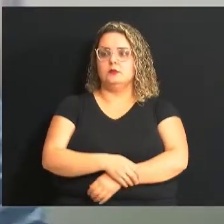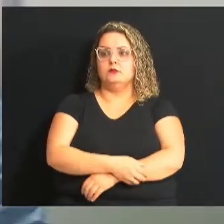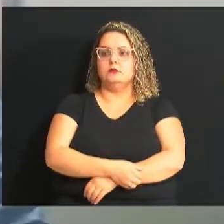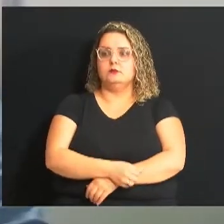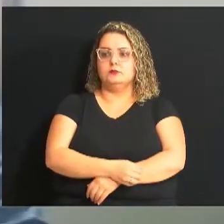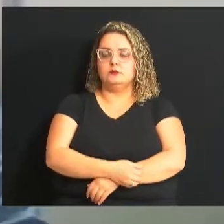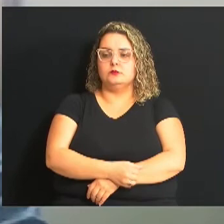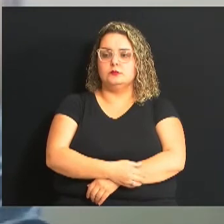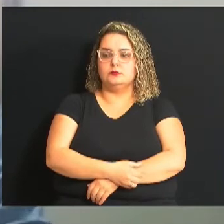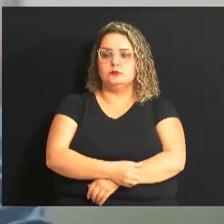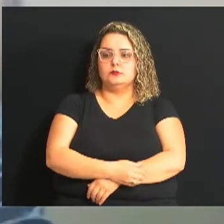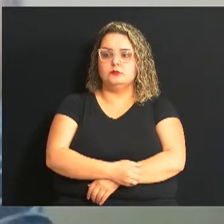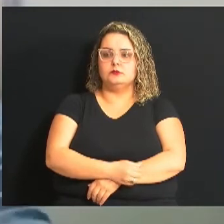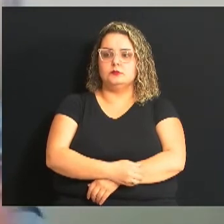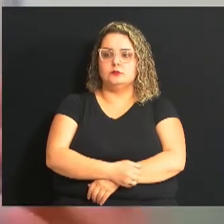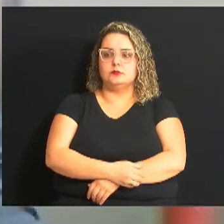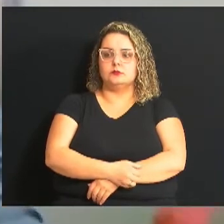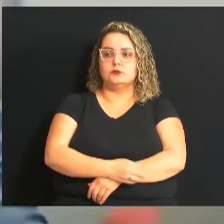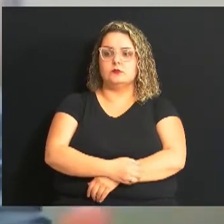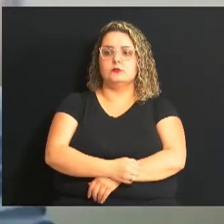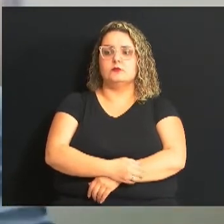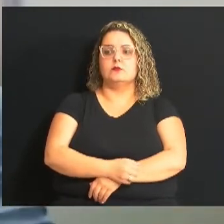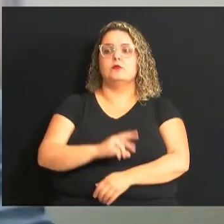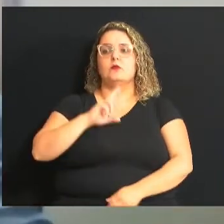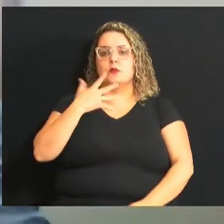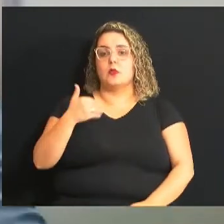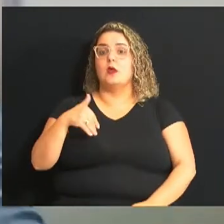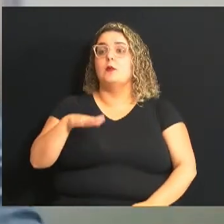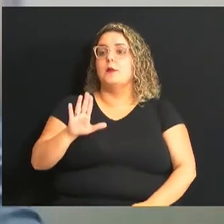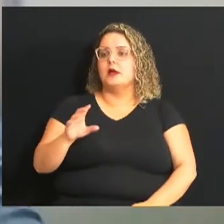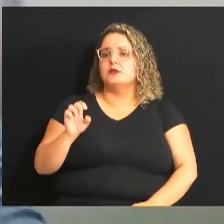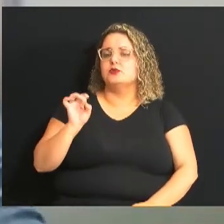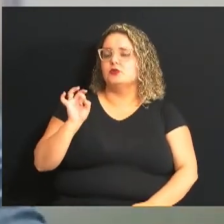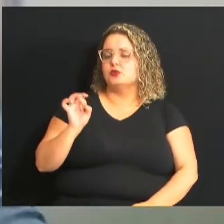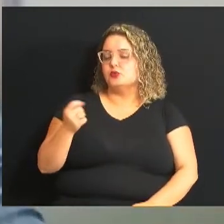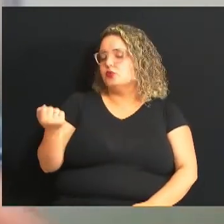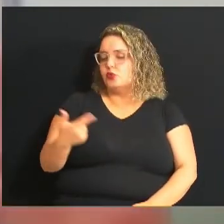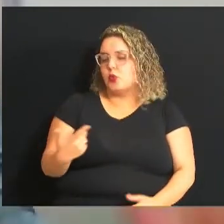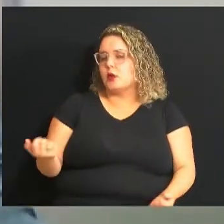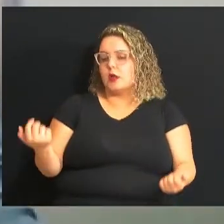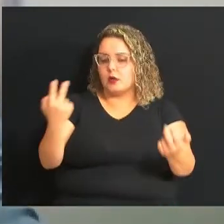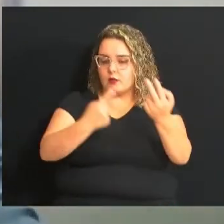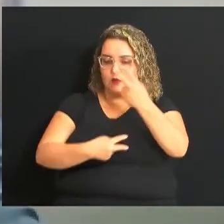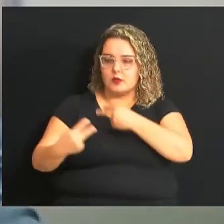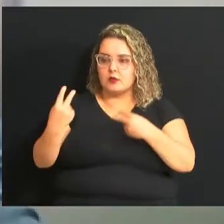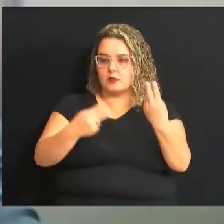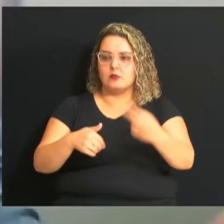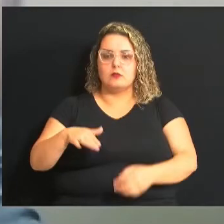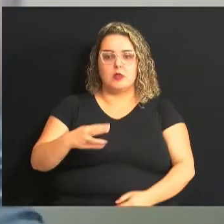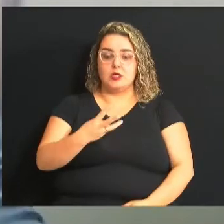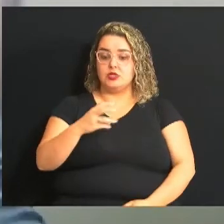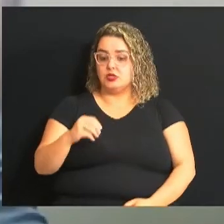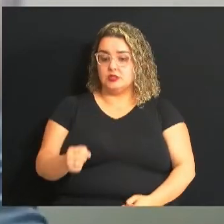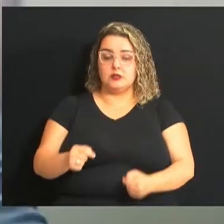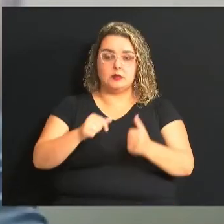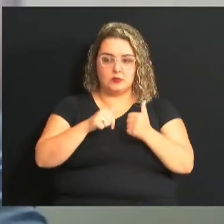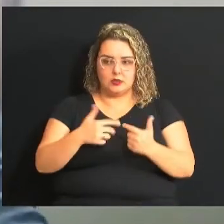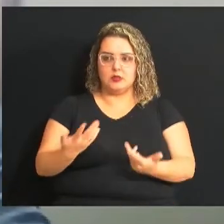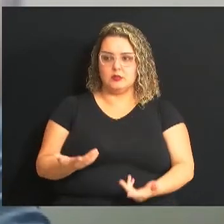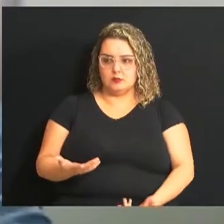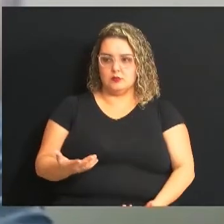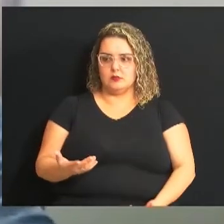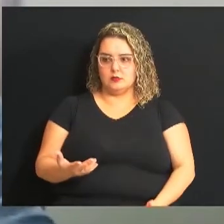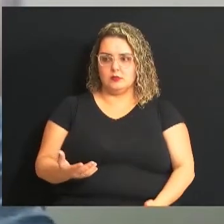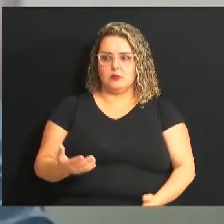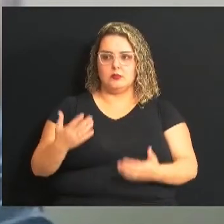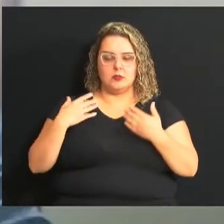O resultado ele é muito além do que só a parte estética. Então a gente tem mais de 30 benefícios causados pela atividade física